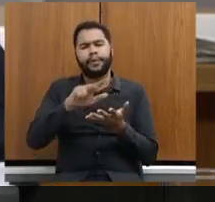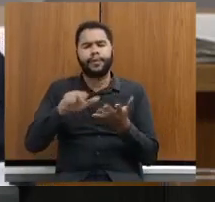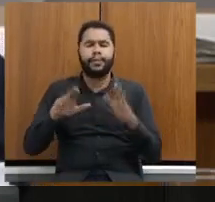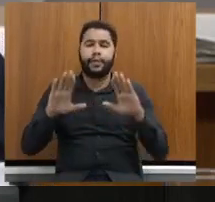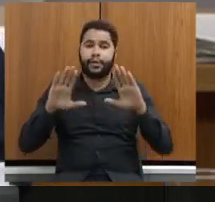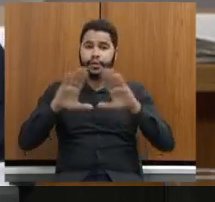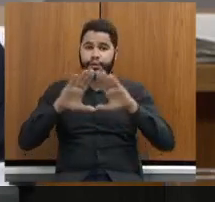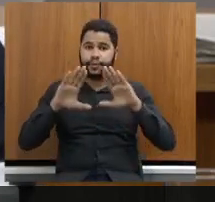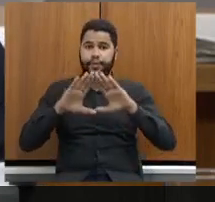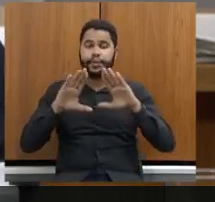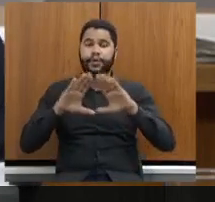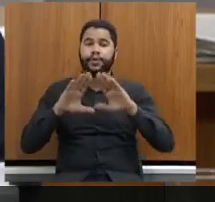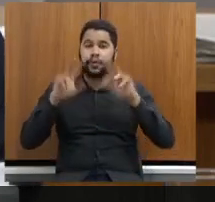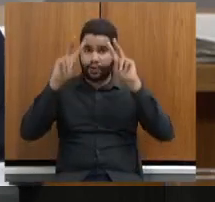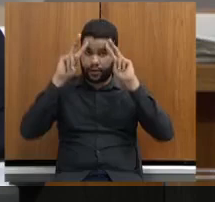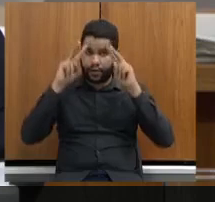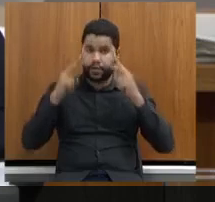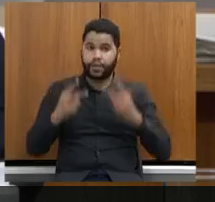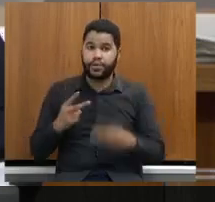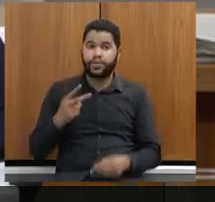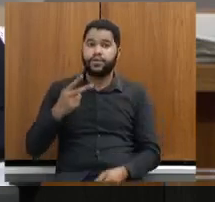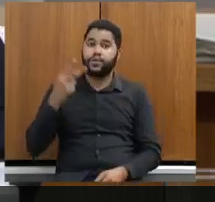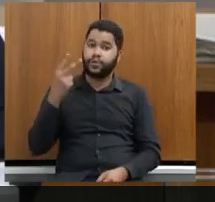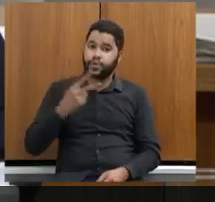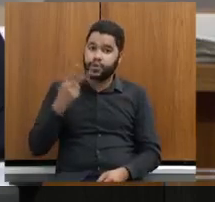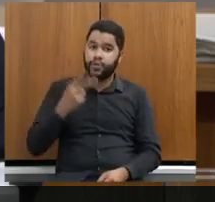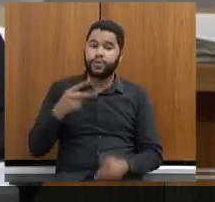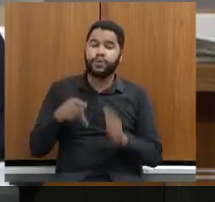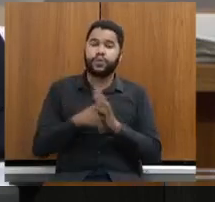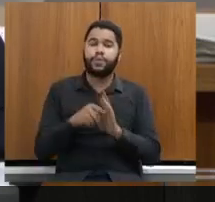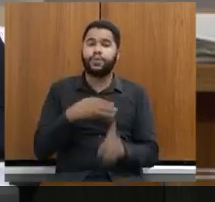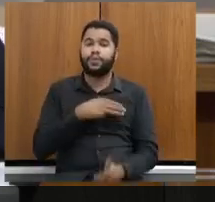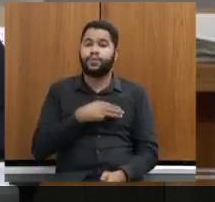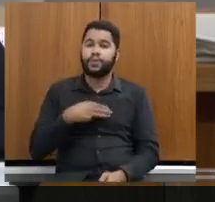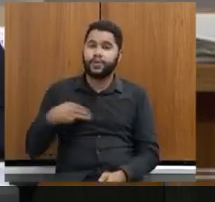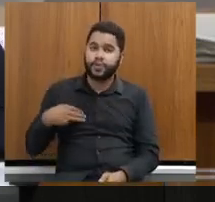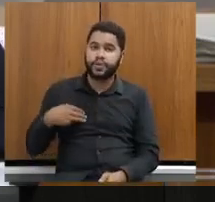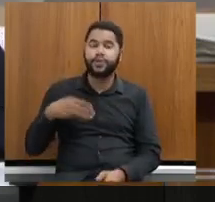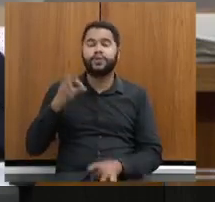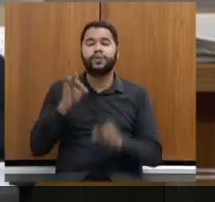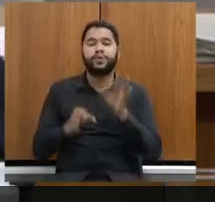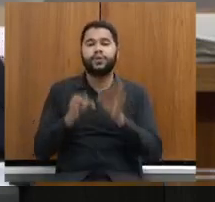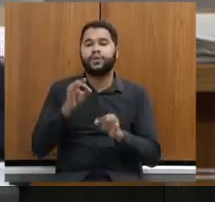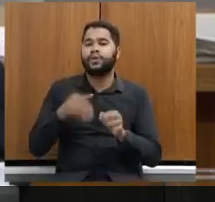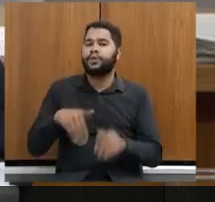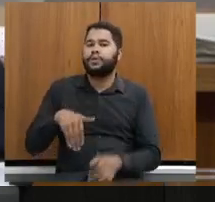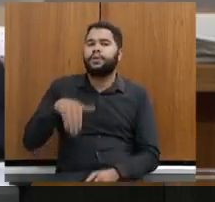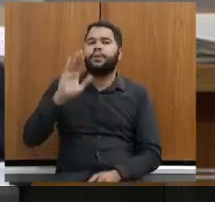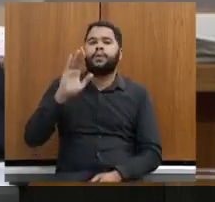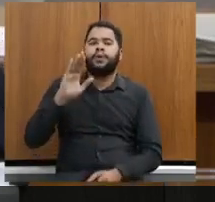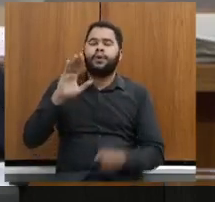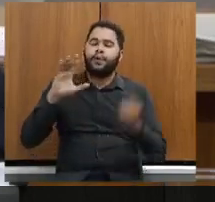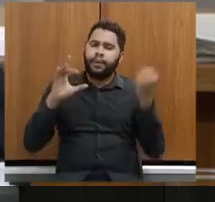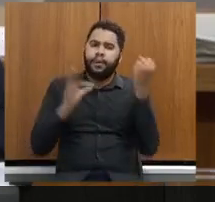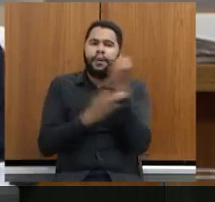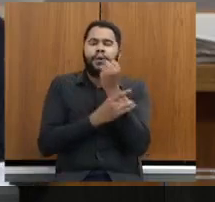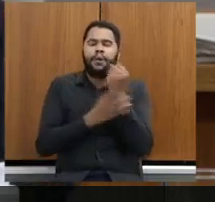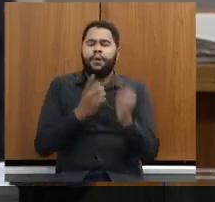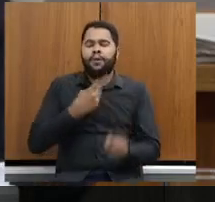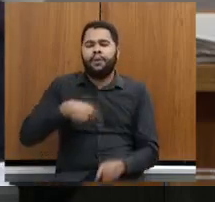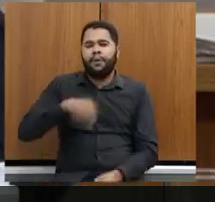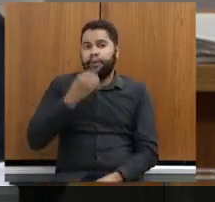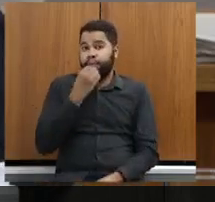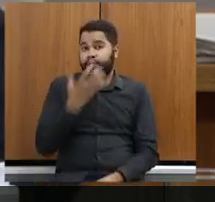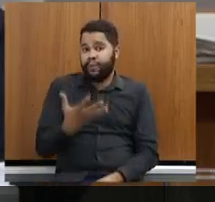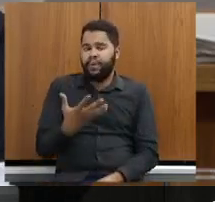Assembleia foi reconhecido pela segunda vez consecutiva pelo Ministério da Justiça como estado mais seguro né da Federação isso pra gente é muito bom